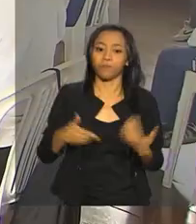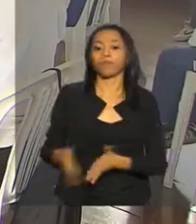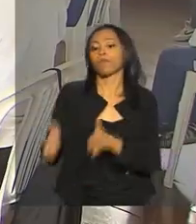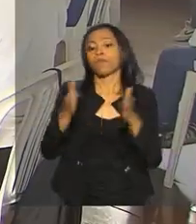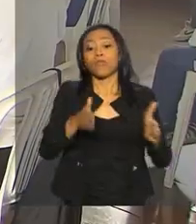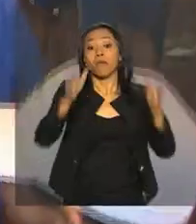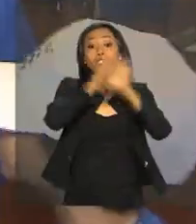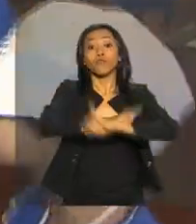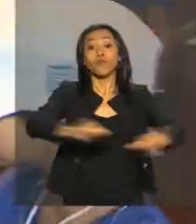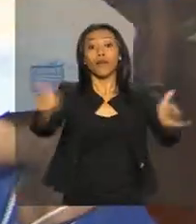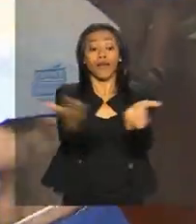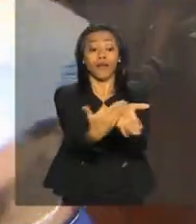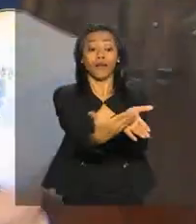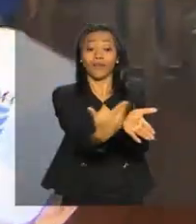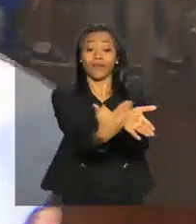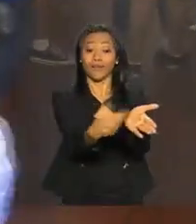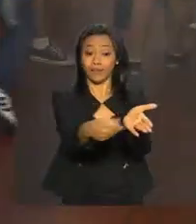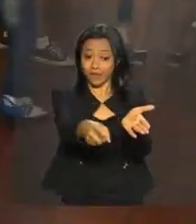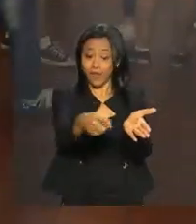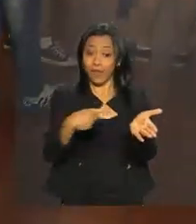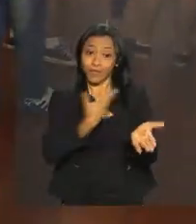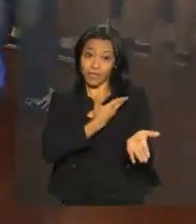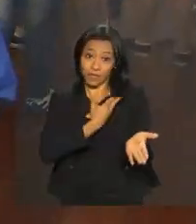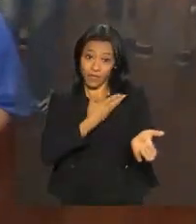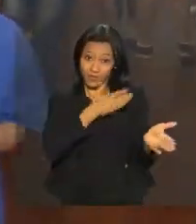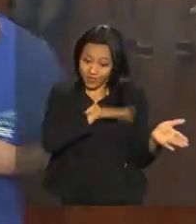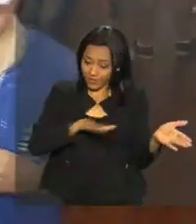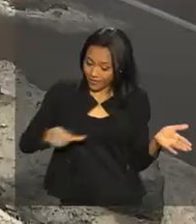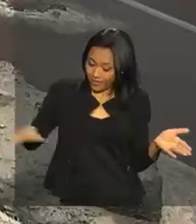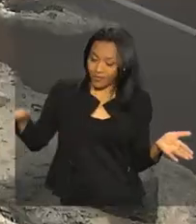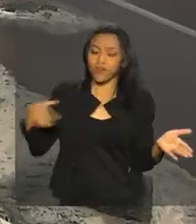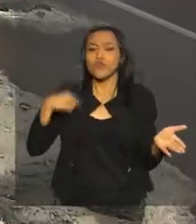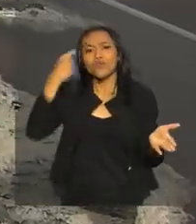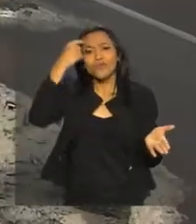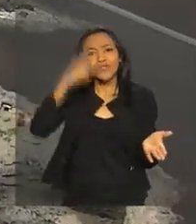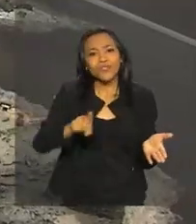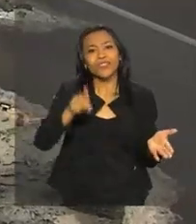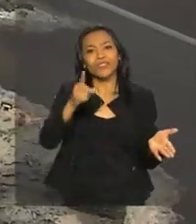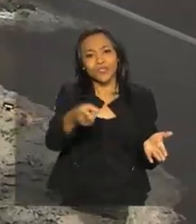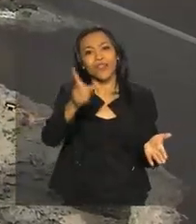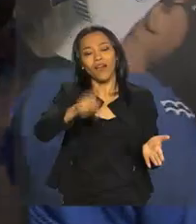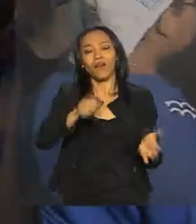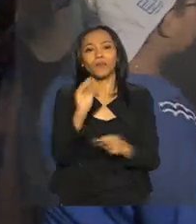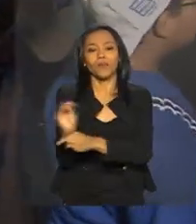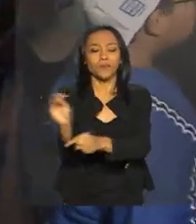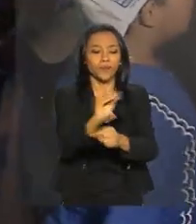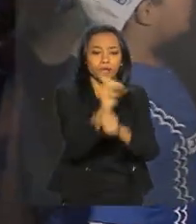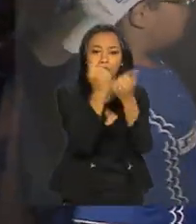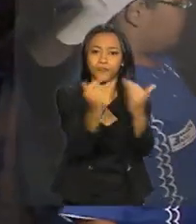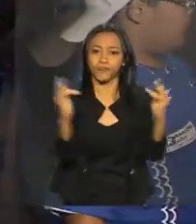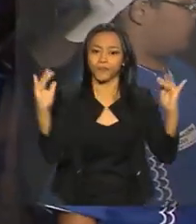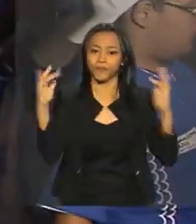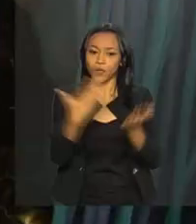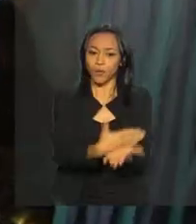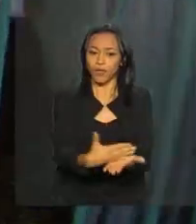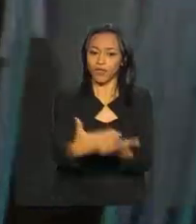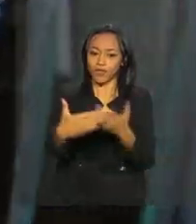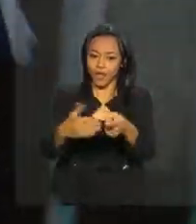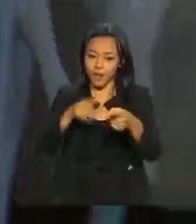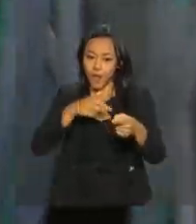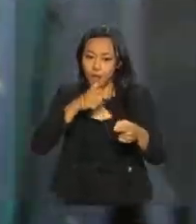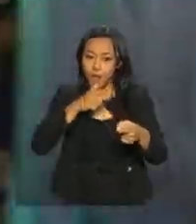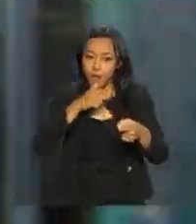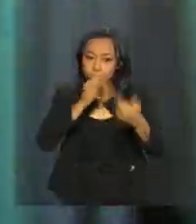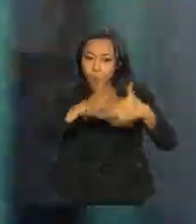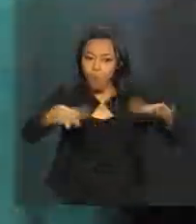da cartilha, Mariana e os amigos da escola tiveram um dia dedicado à educação ambiental. Começaram pelas profundezas do mar,